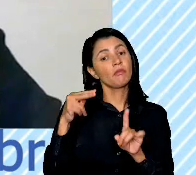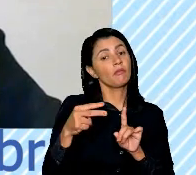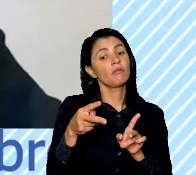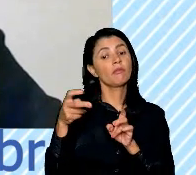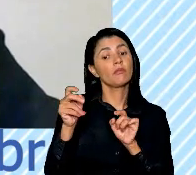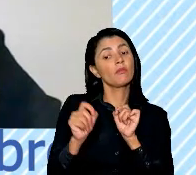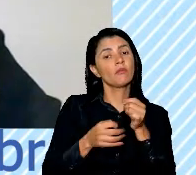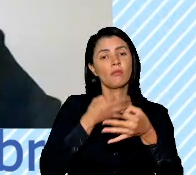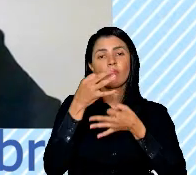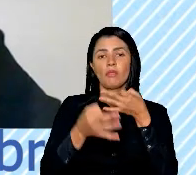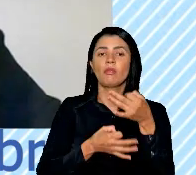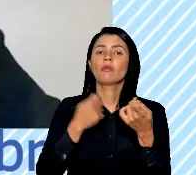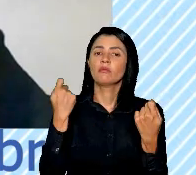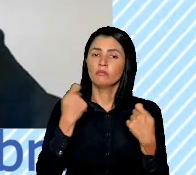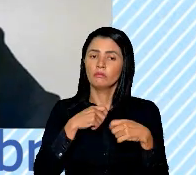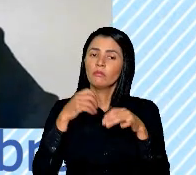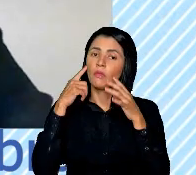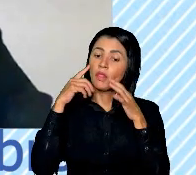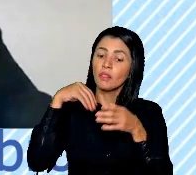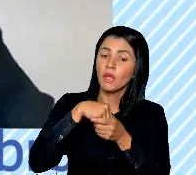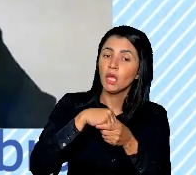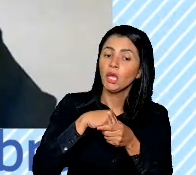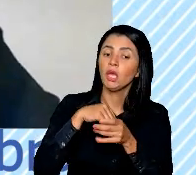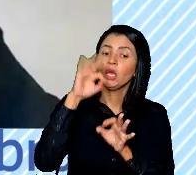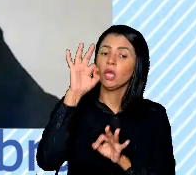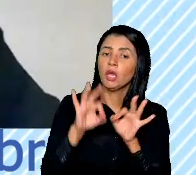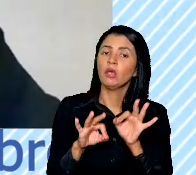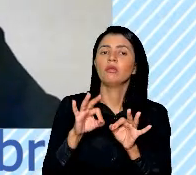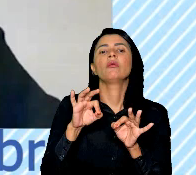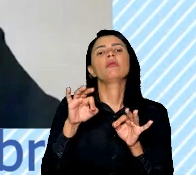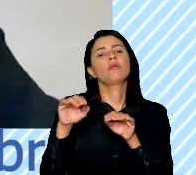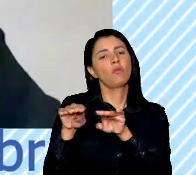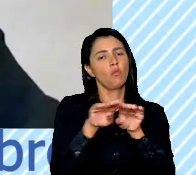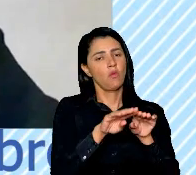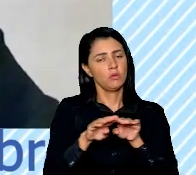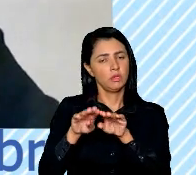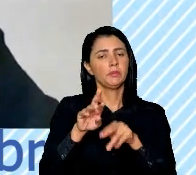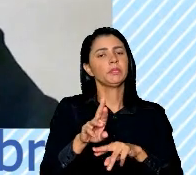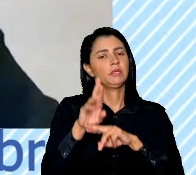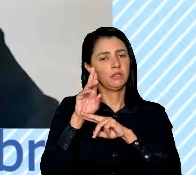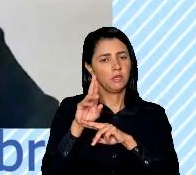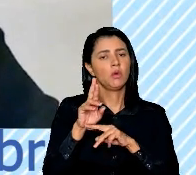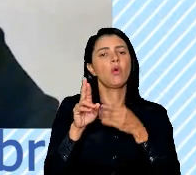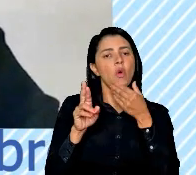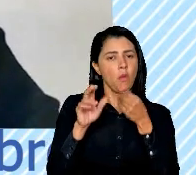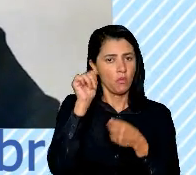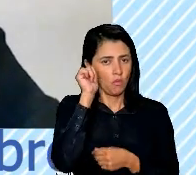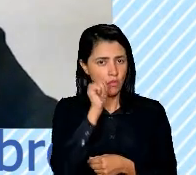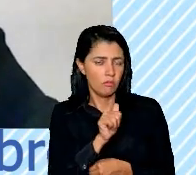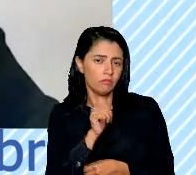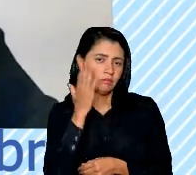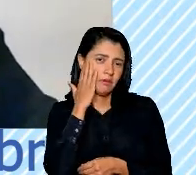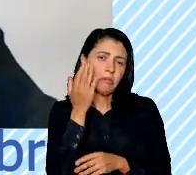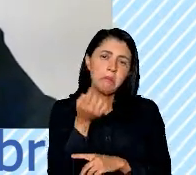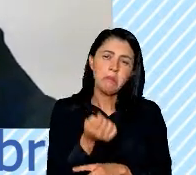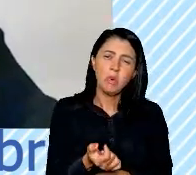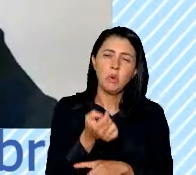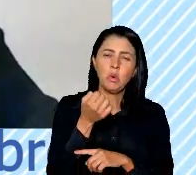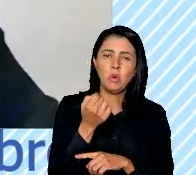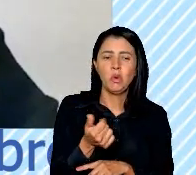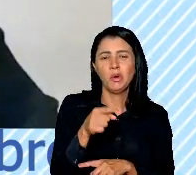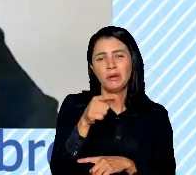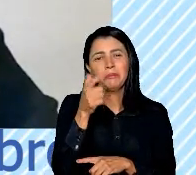deveriam ser instados a observar internamente uma maior igualdade na representação. Como se sabe, são pouquíssimas as mulheres